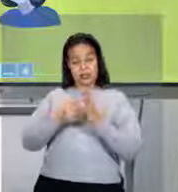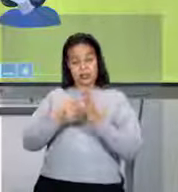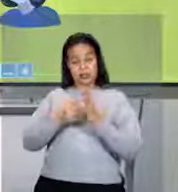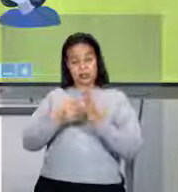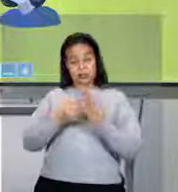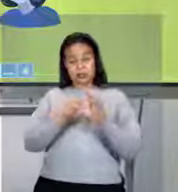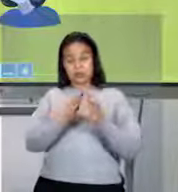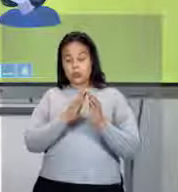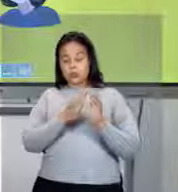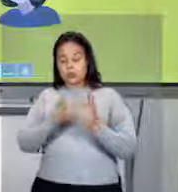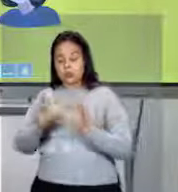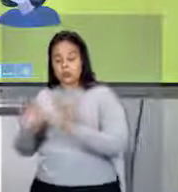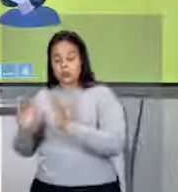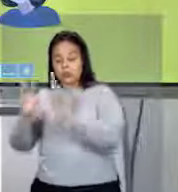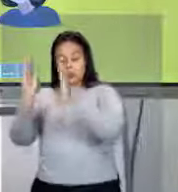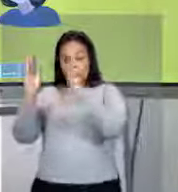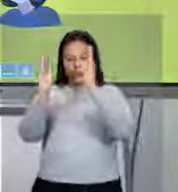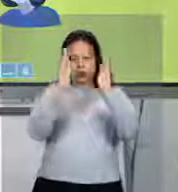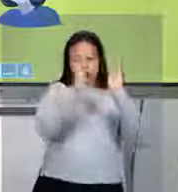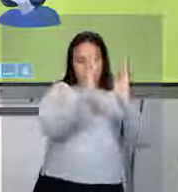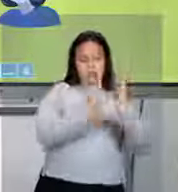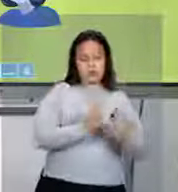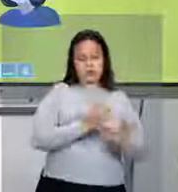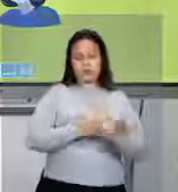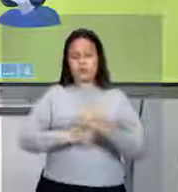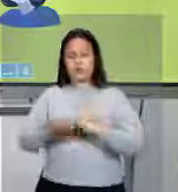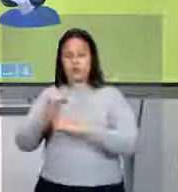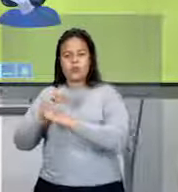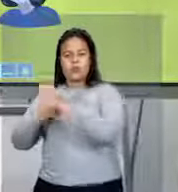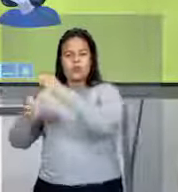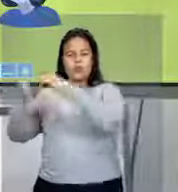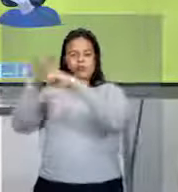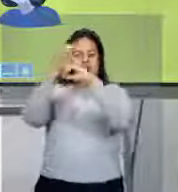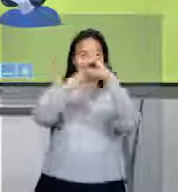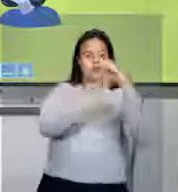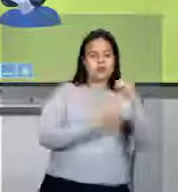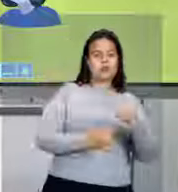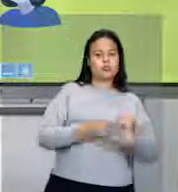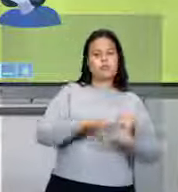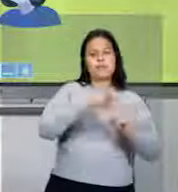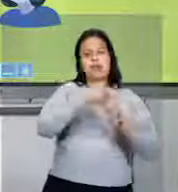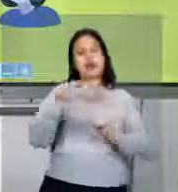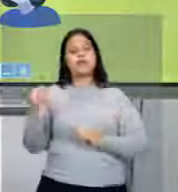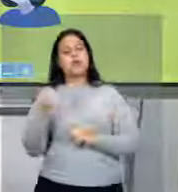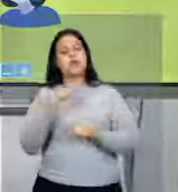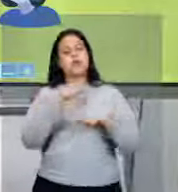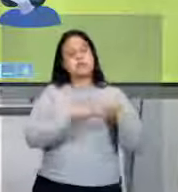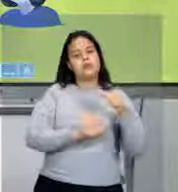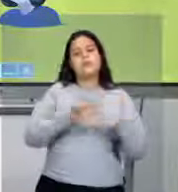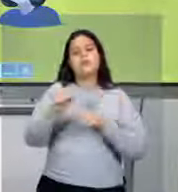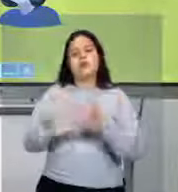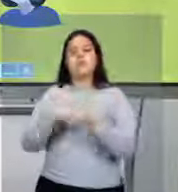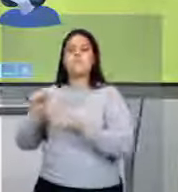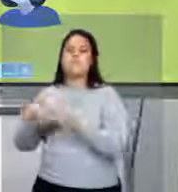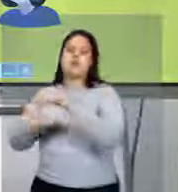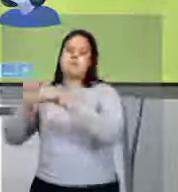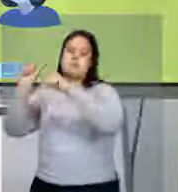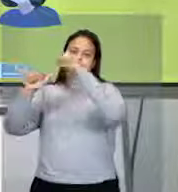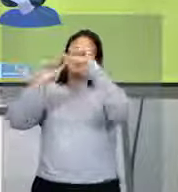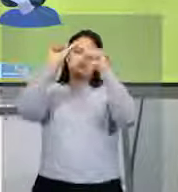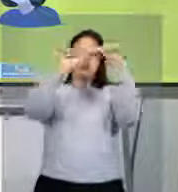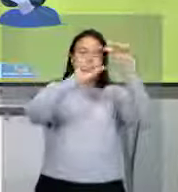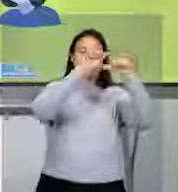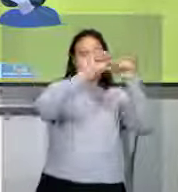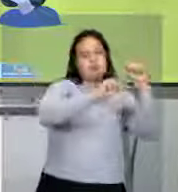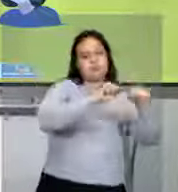dos elétrons livres ou o sentido do movimento das cargas vai se alternar com uma frequência, para